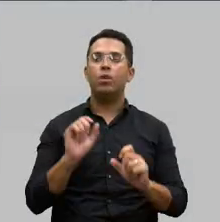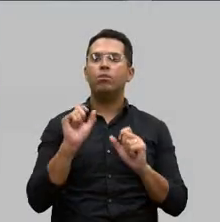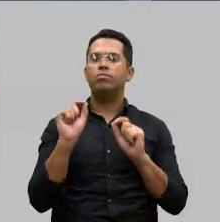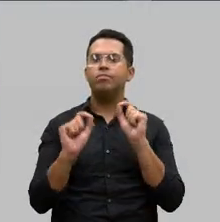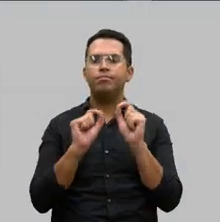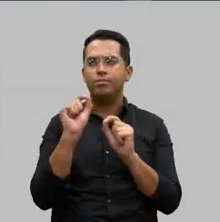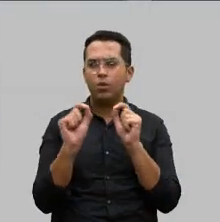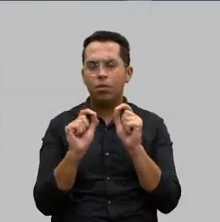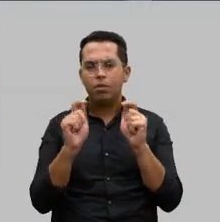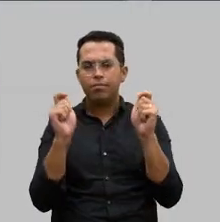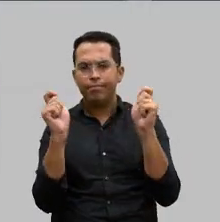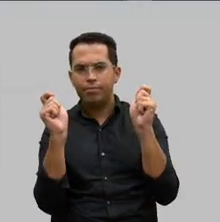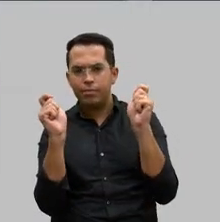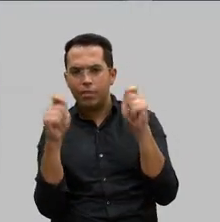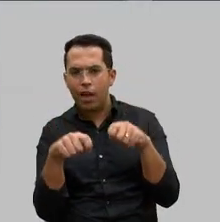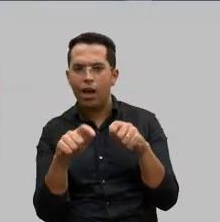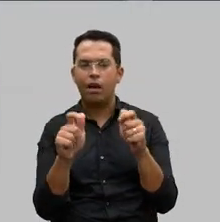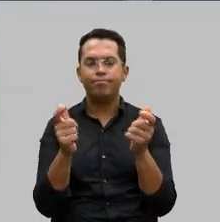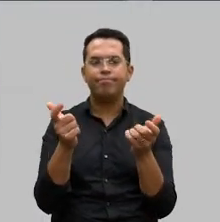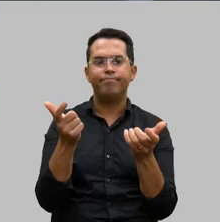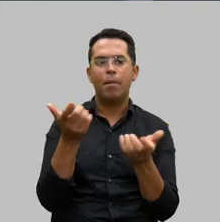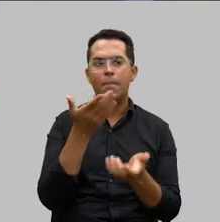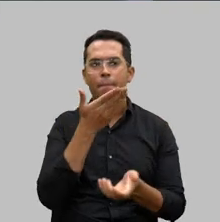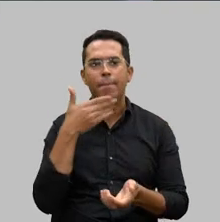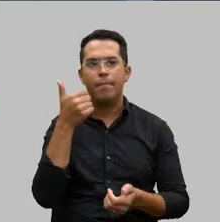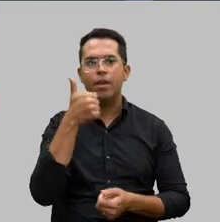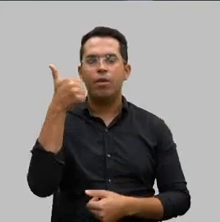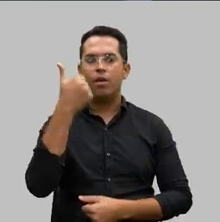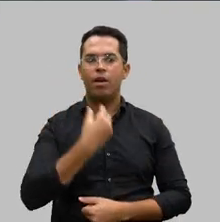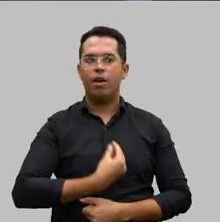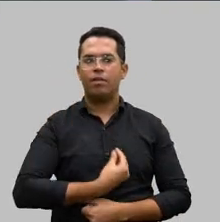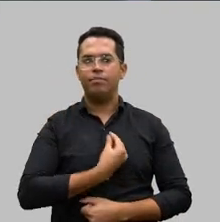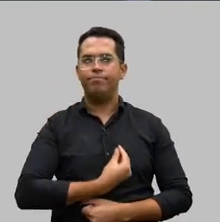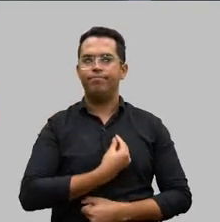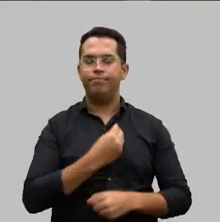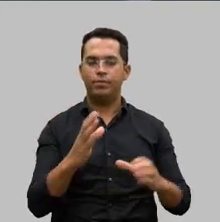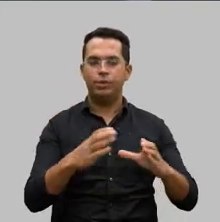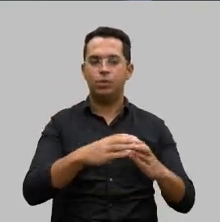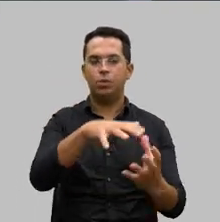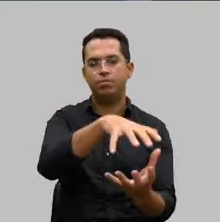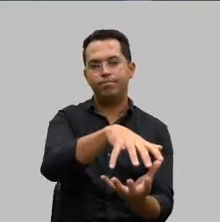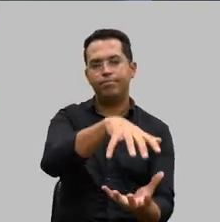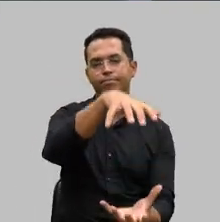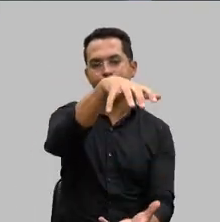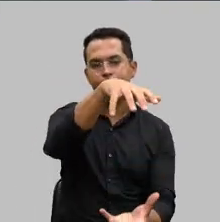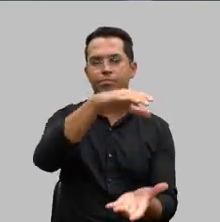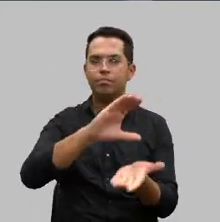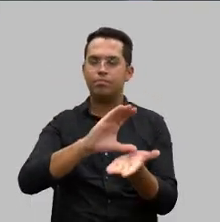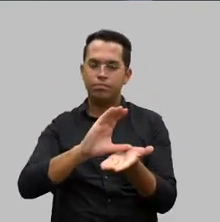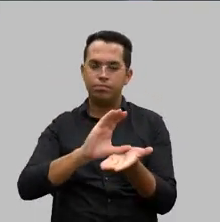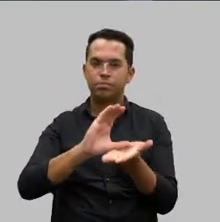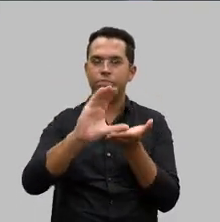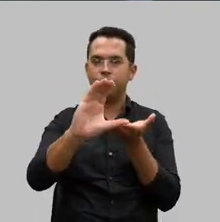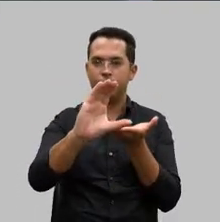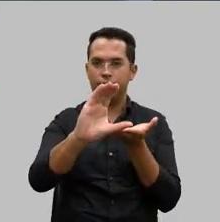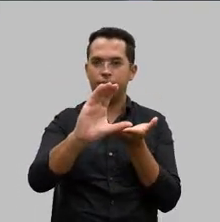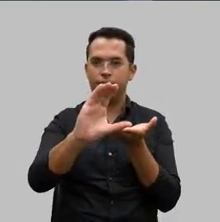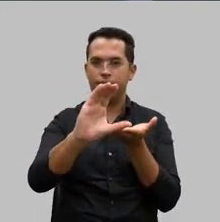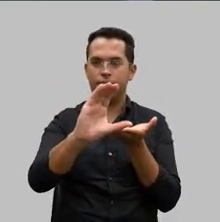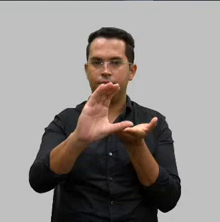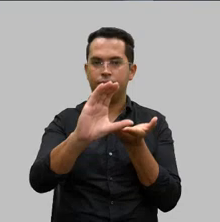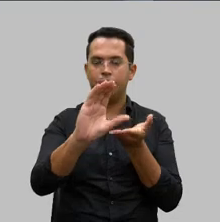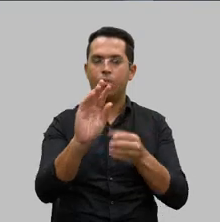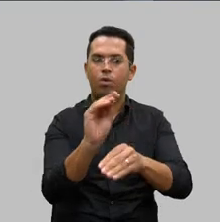vida desse cuidador o que pode ser feito para sear remunerar os os